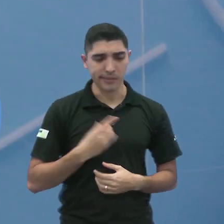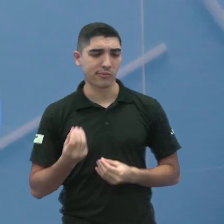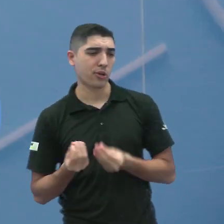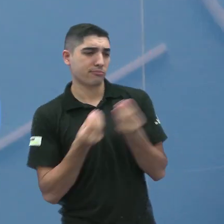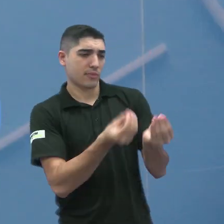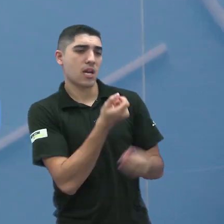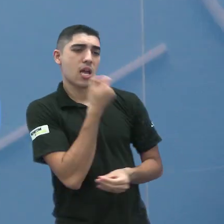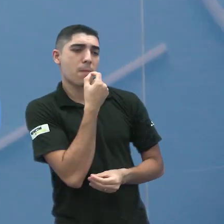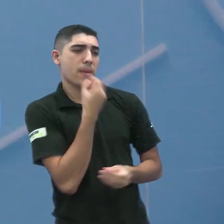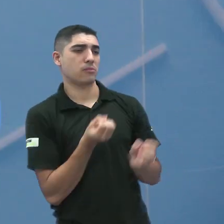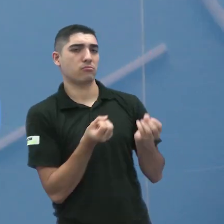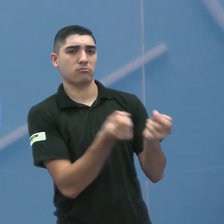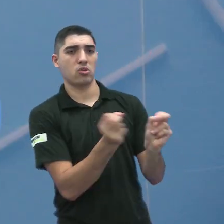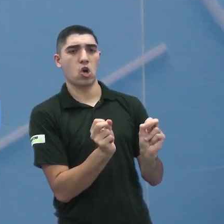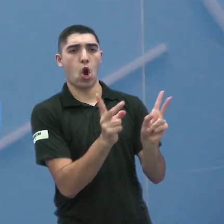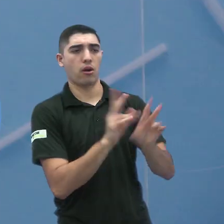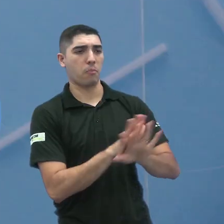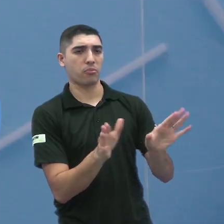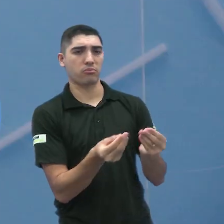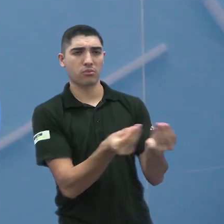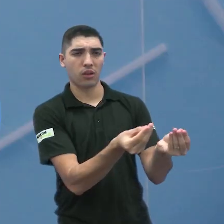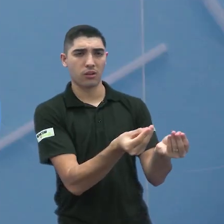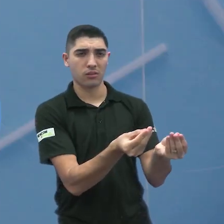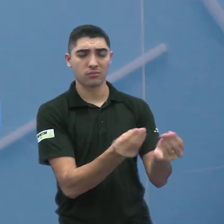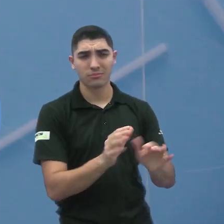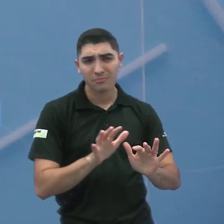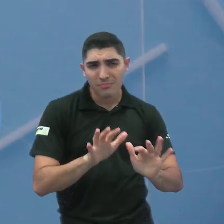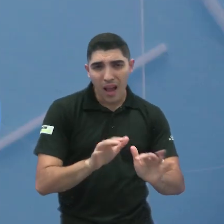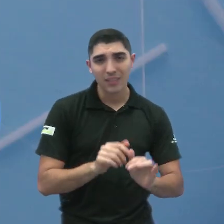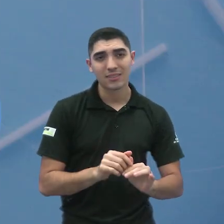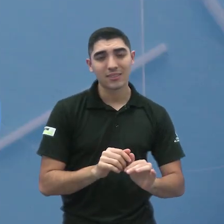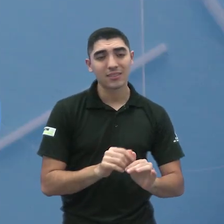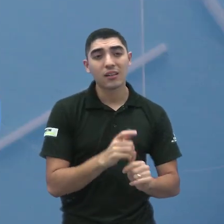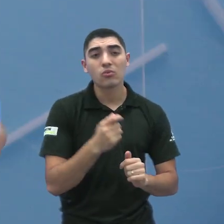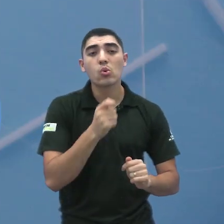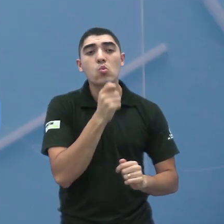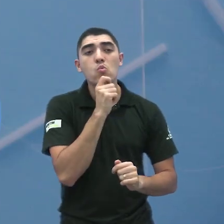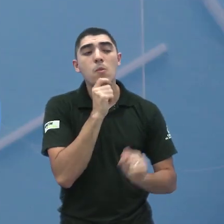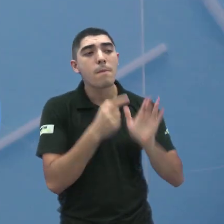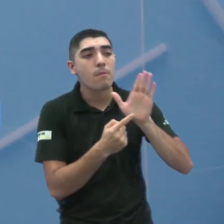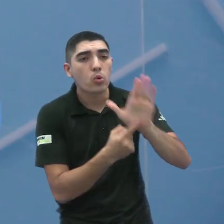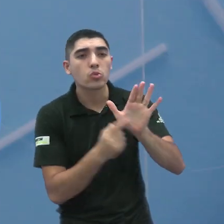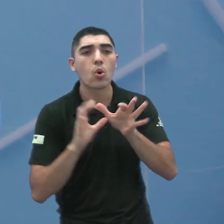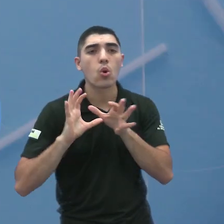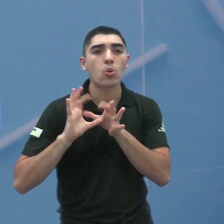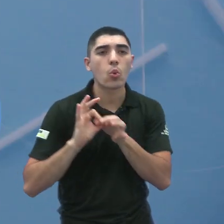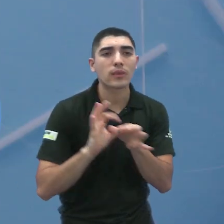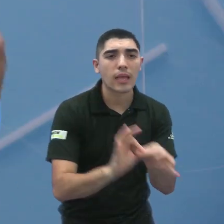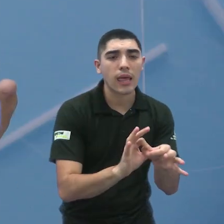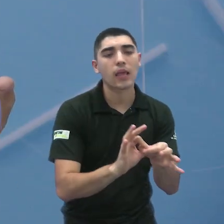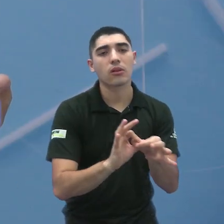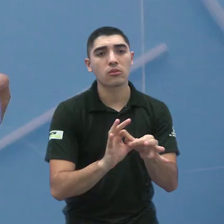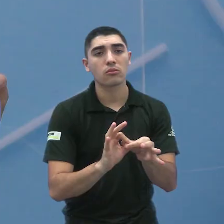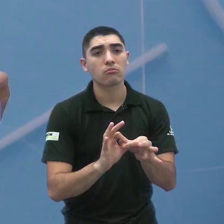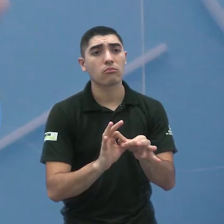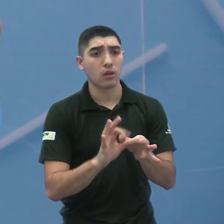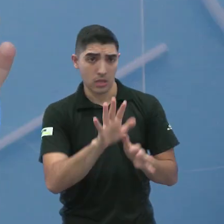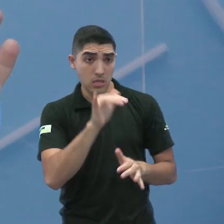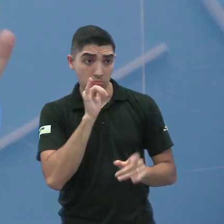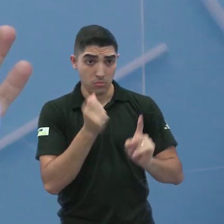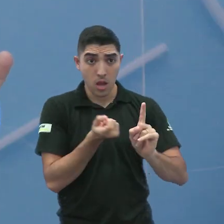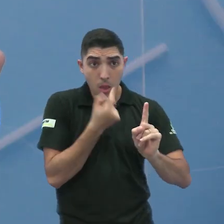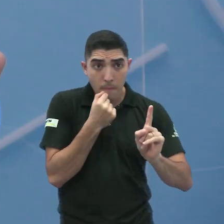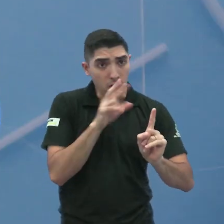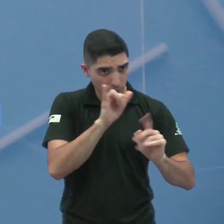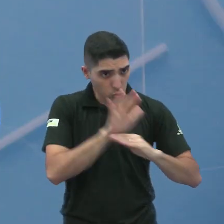remédio. Isso não quer dizer que o fato de ter um contexto, a pessoa não vá se beneficiar do uso de medicação.